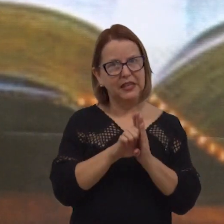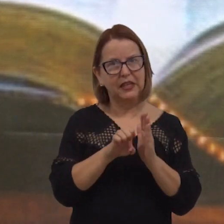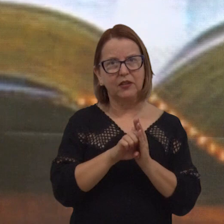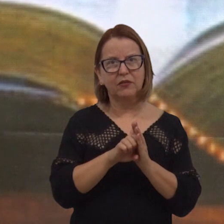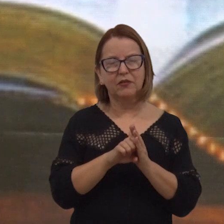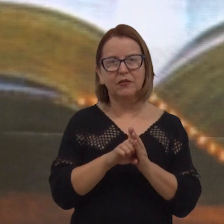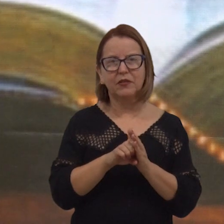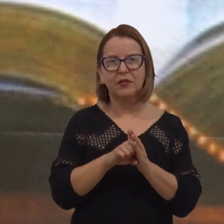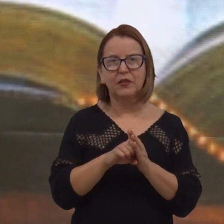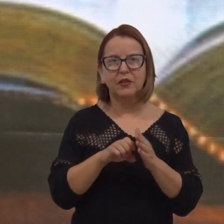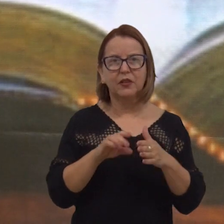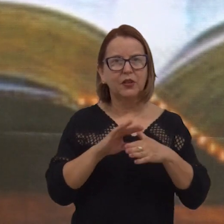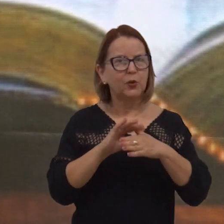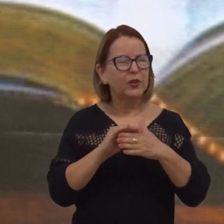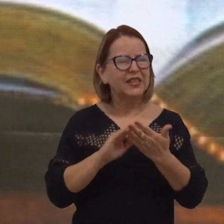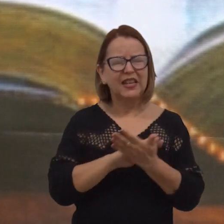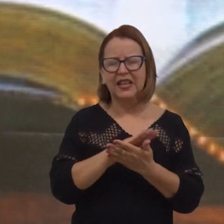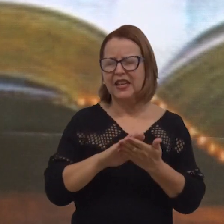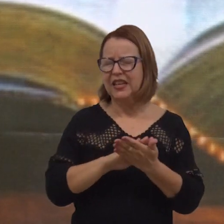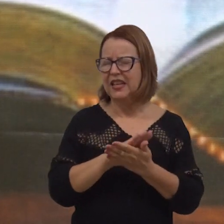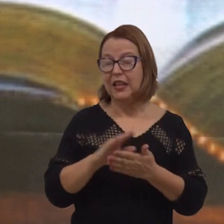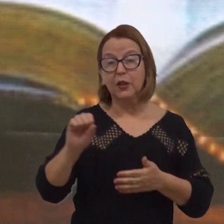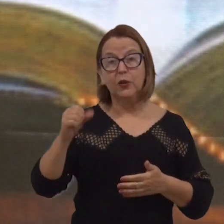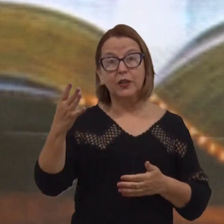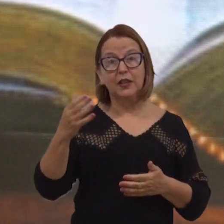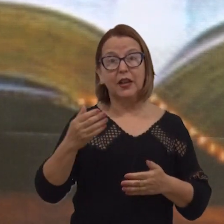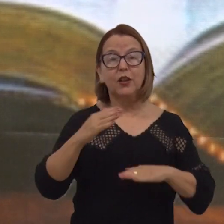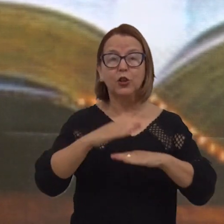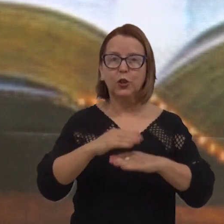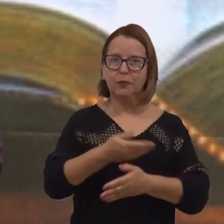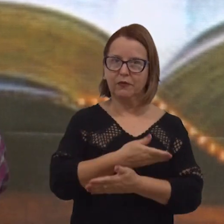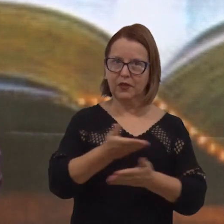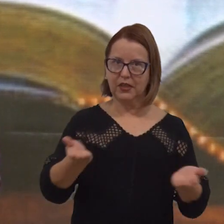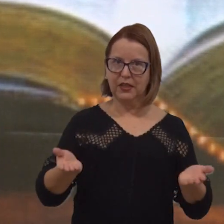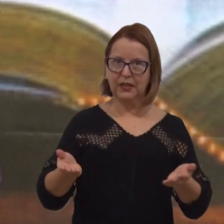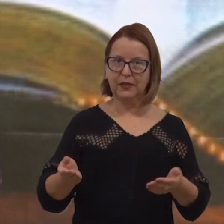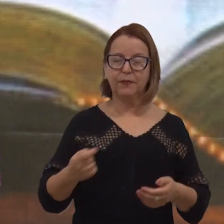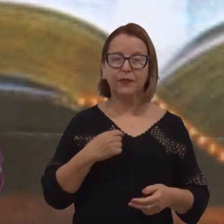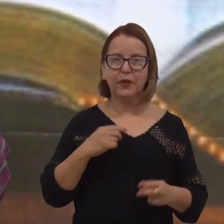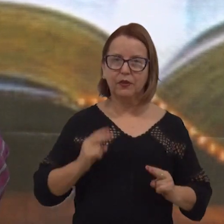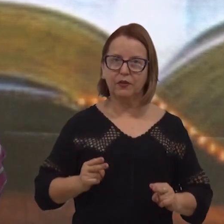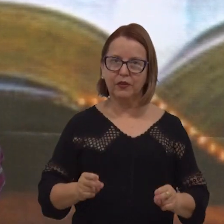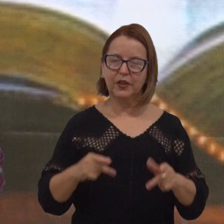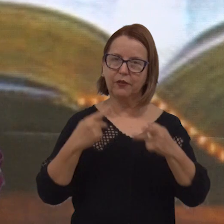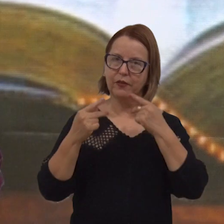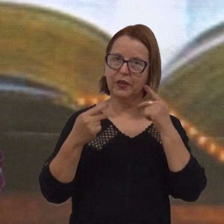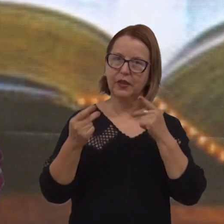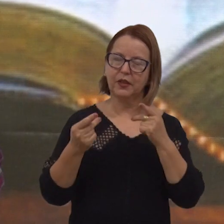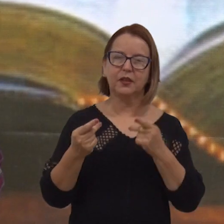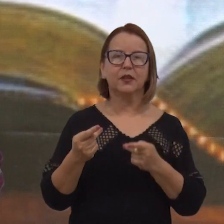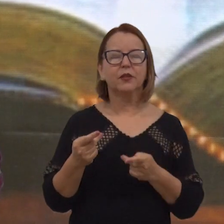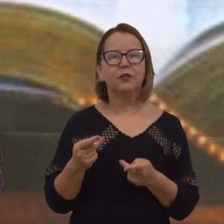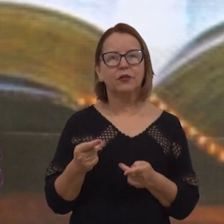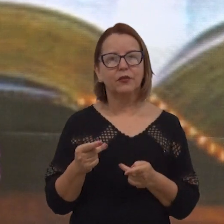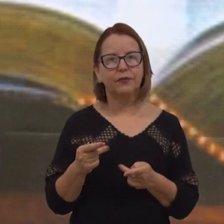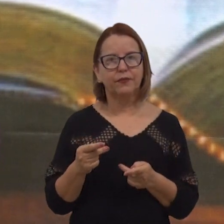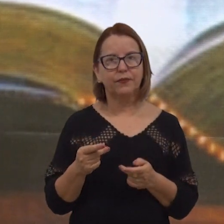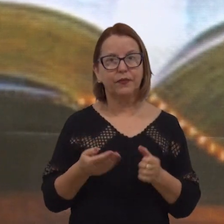nenhuma enfermidade virá sobre ti. E eu vou continuar falando aqui hoje, para os meus